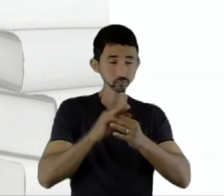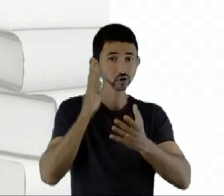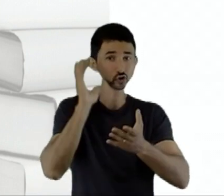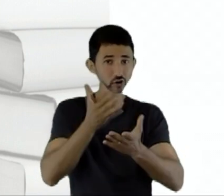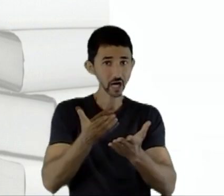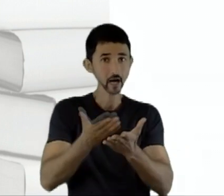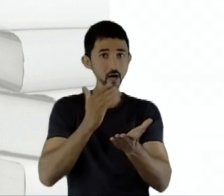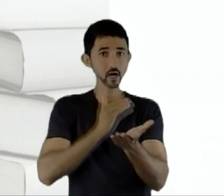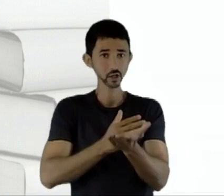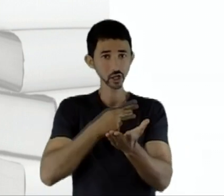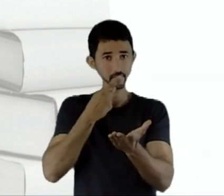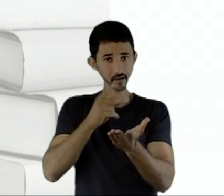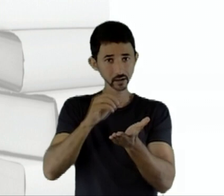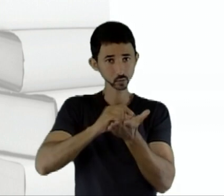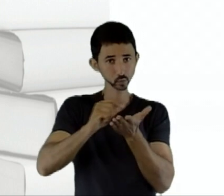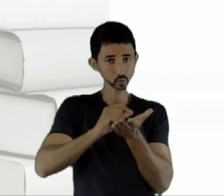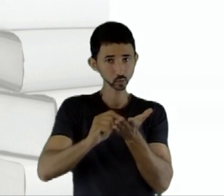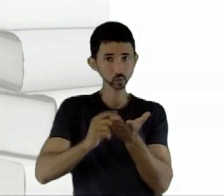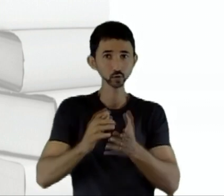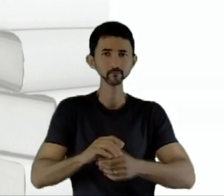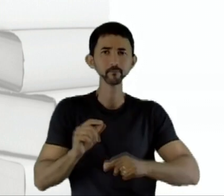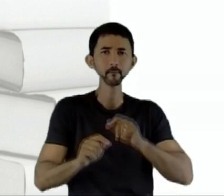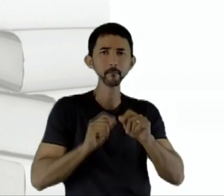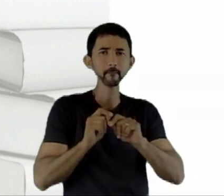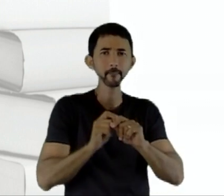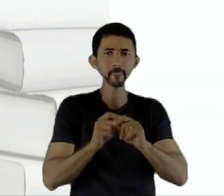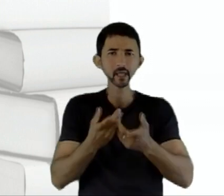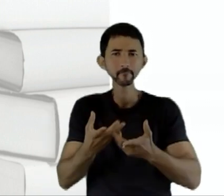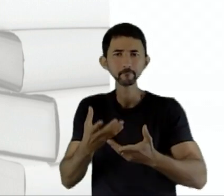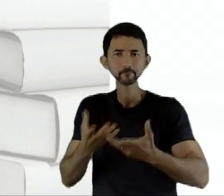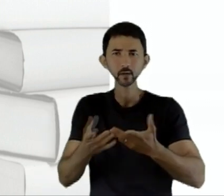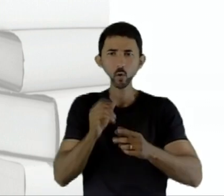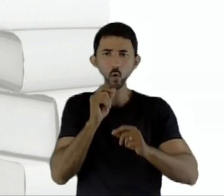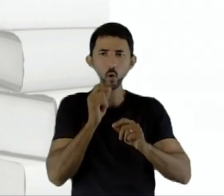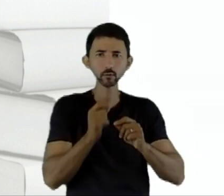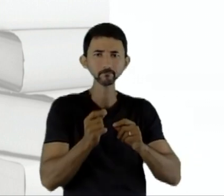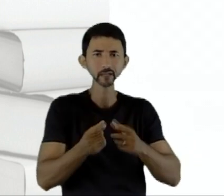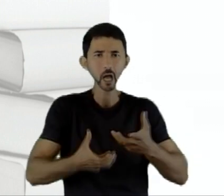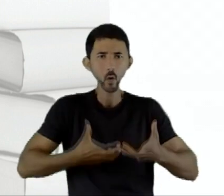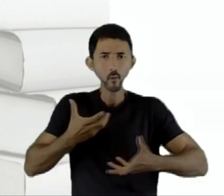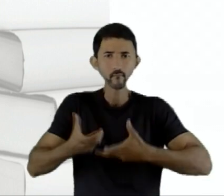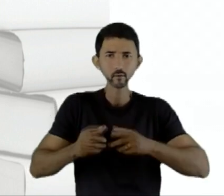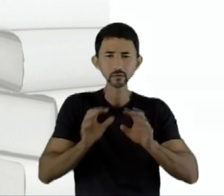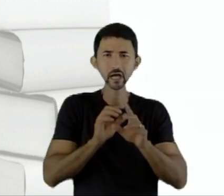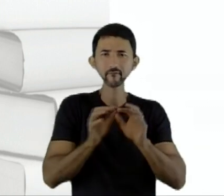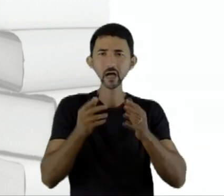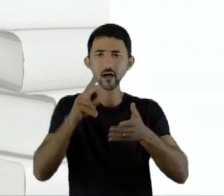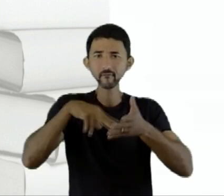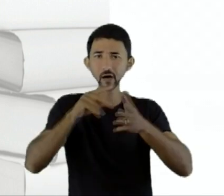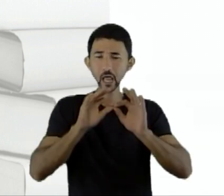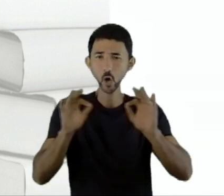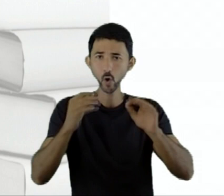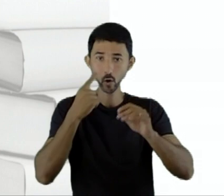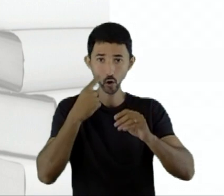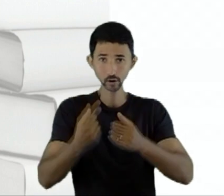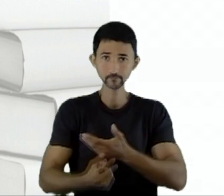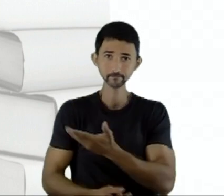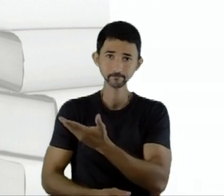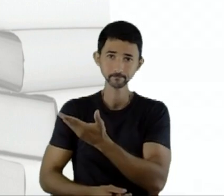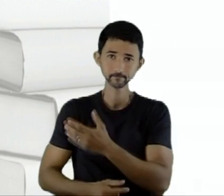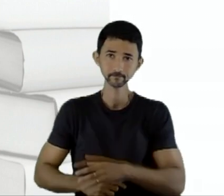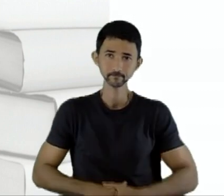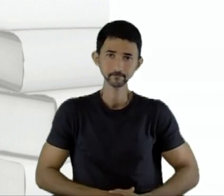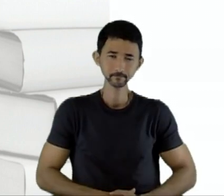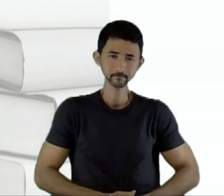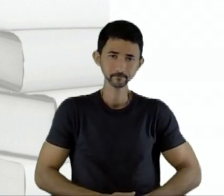que já foi dito no texto, que são os agentes inflamatórios que está bem aqui. Eu vou só ler o trechinho de novo com você. Acompanha bem daqui